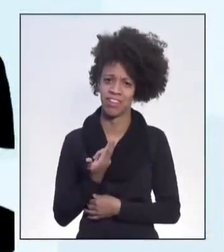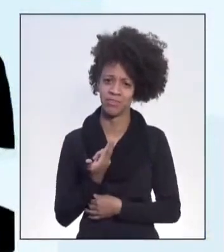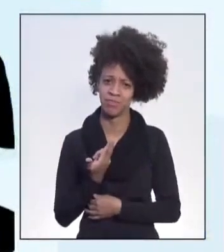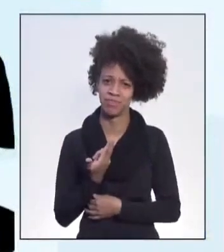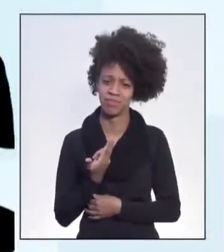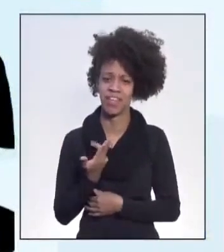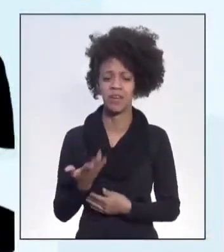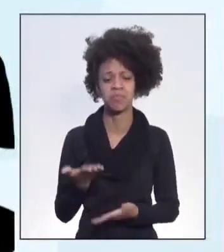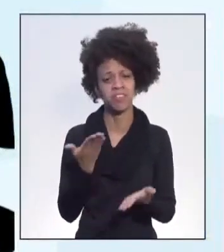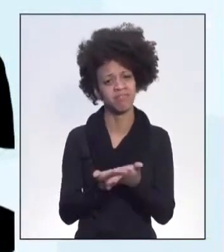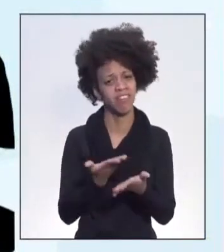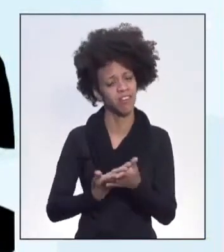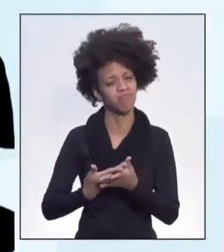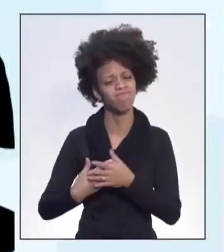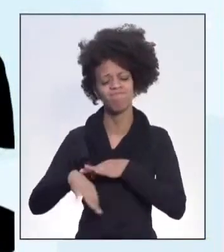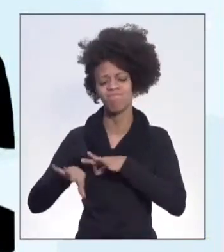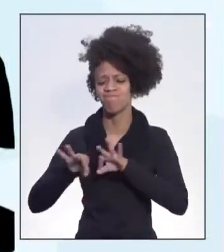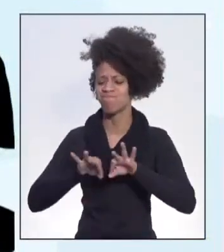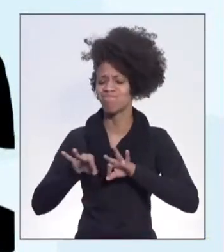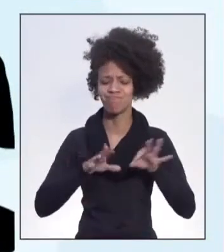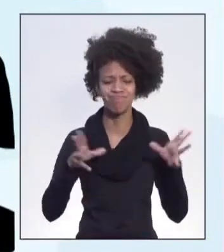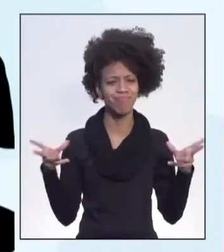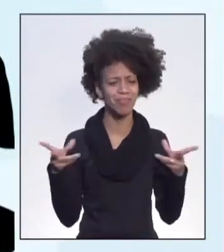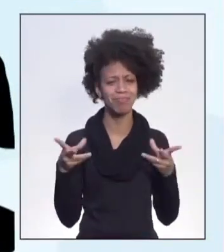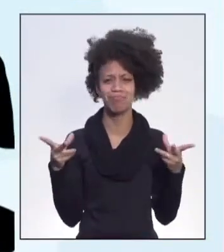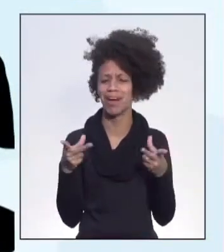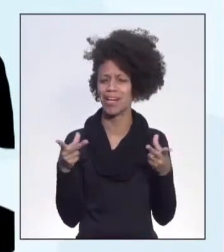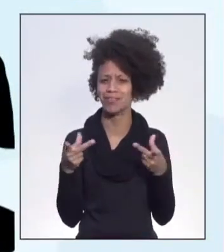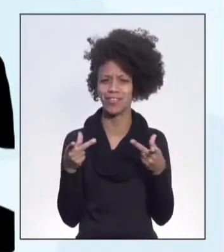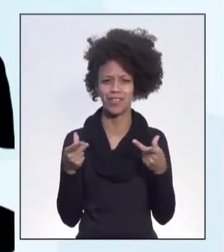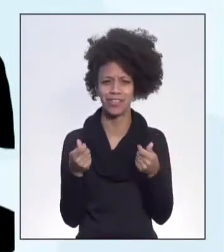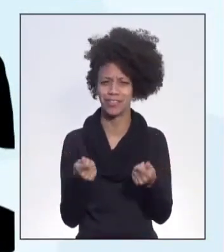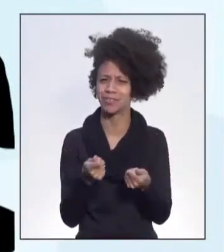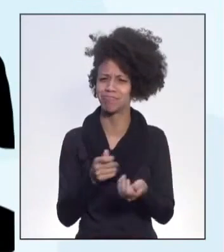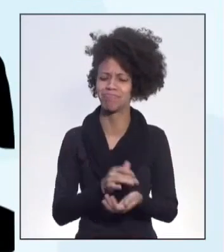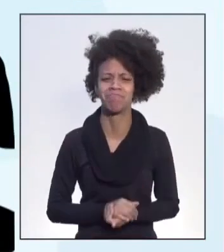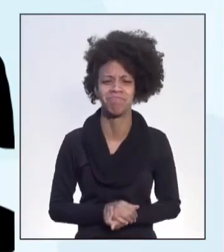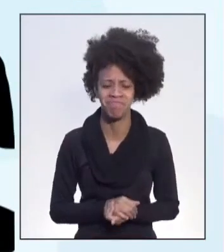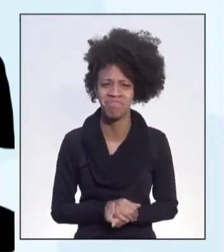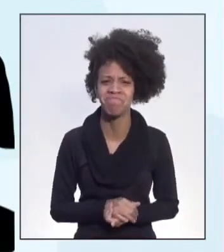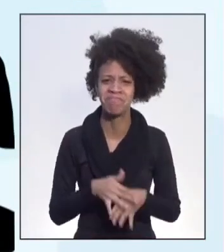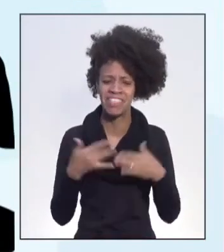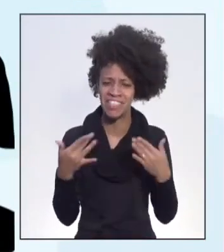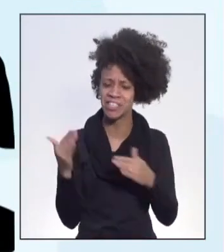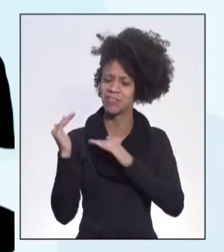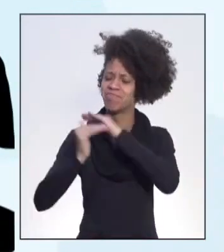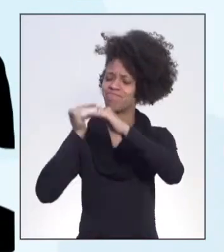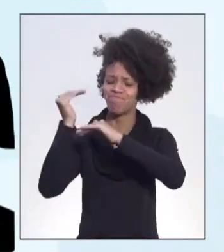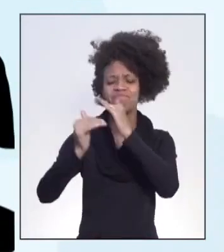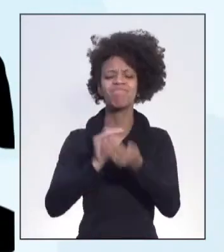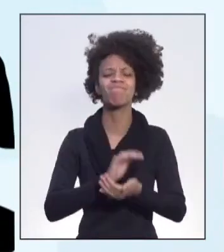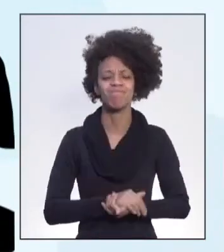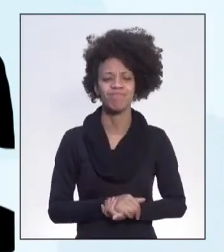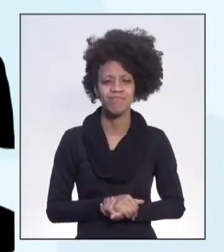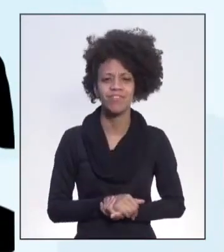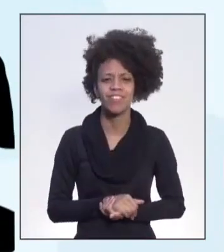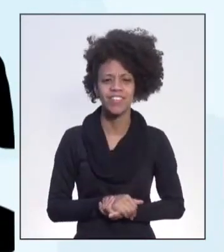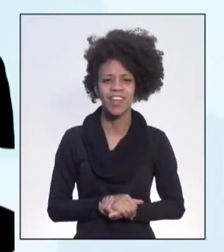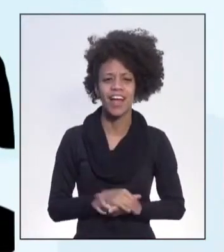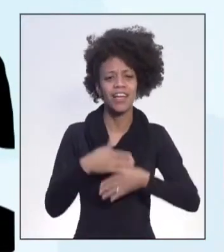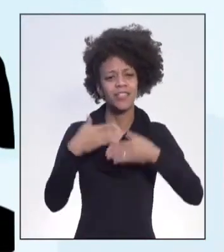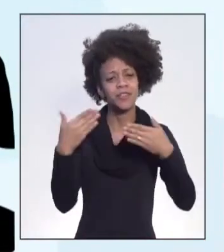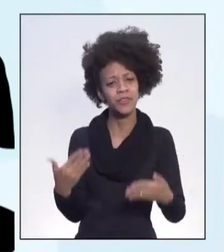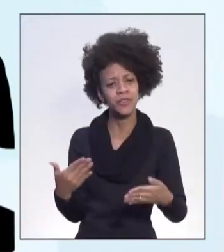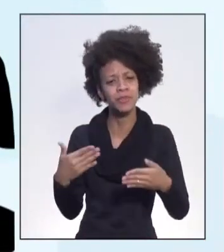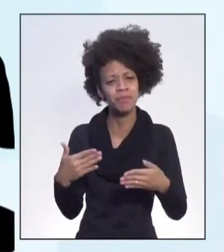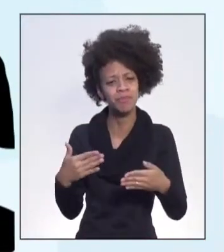está sendo construída de uma maneira tão bonita para a gente pensar juntos os avanços e os retrocessos, né? Diante de